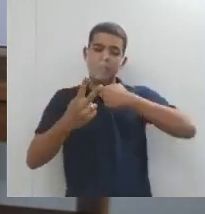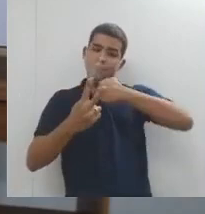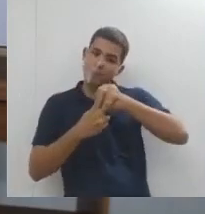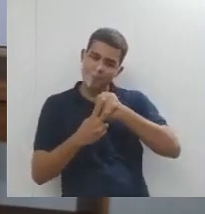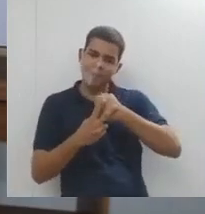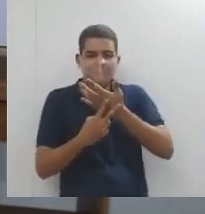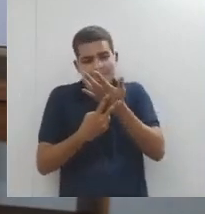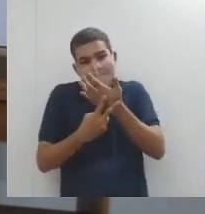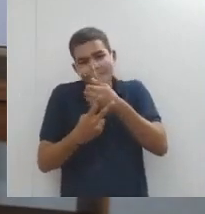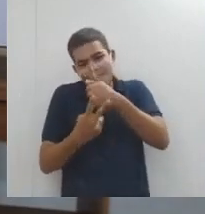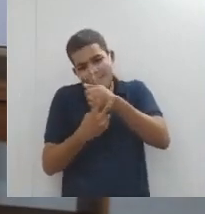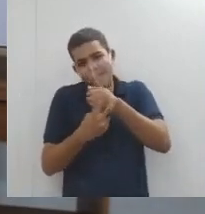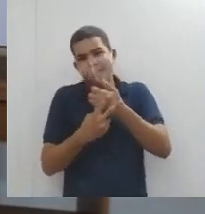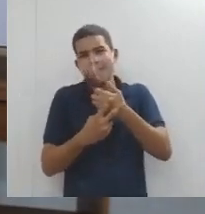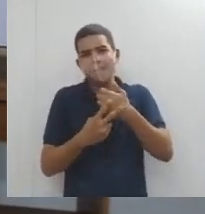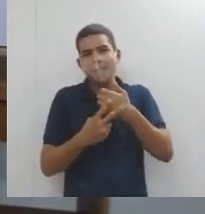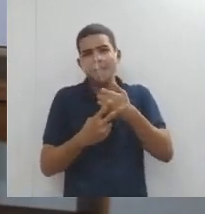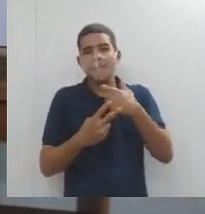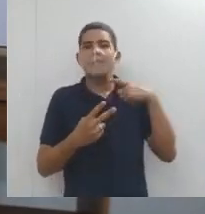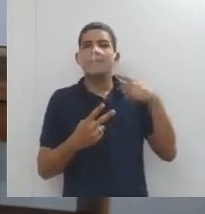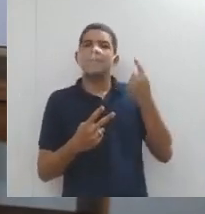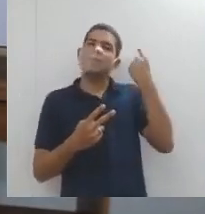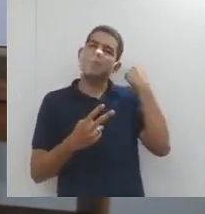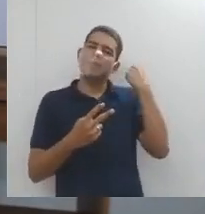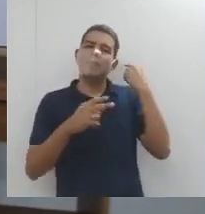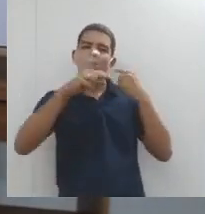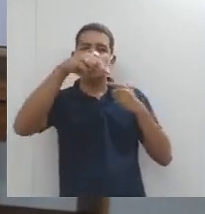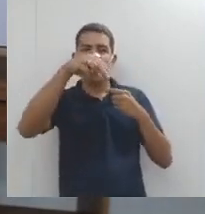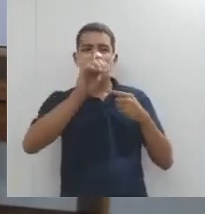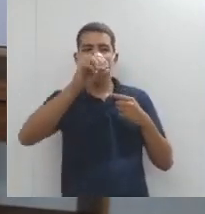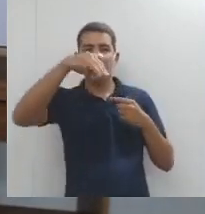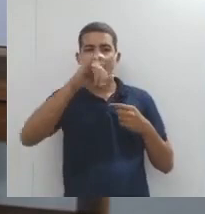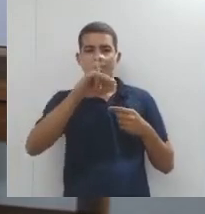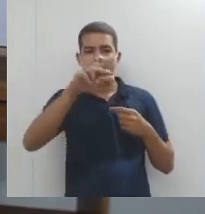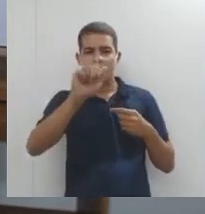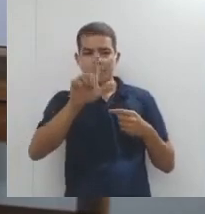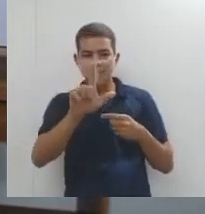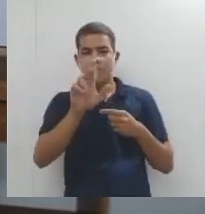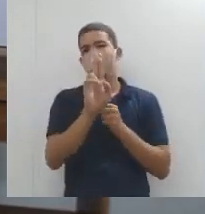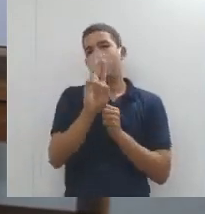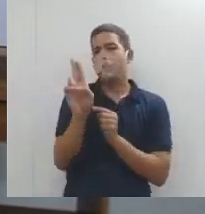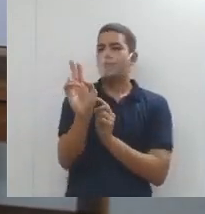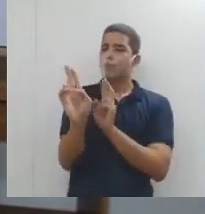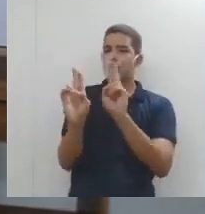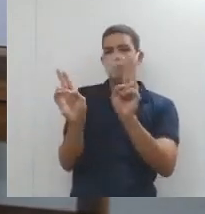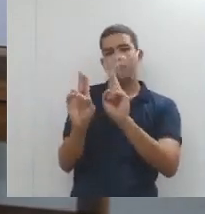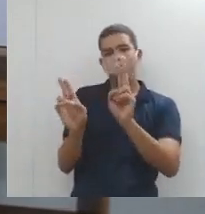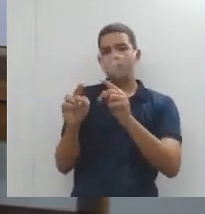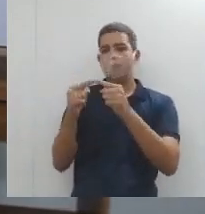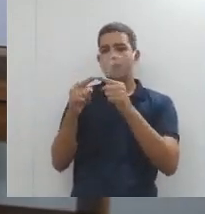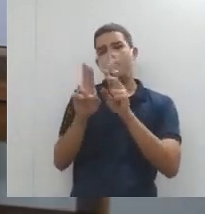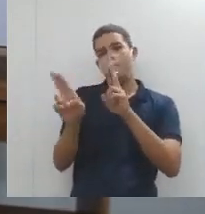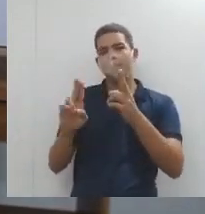diz, regência nominal, nomes, como vocês já viram. Regência verbal, ela vai tratar de quê? Das relações do